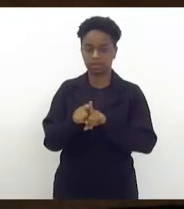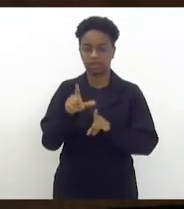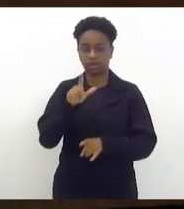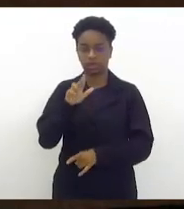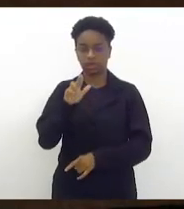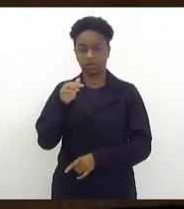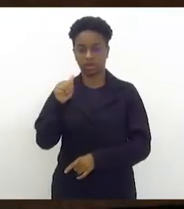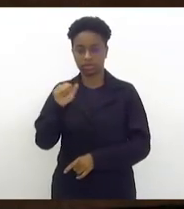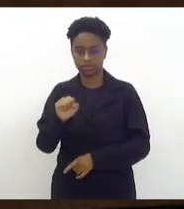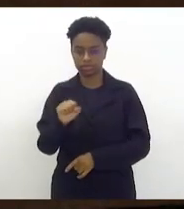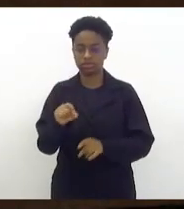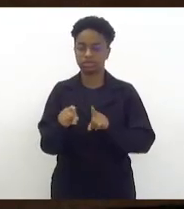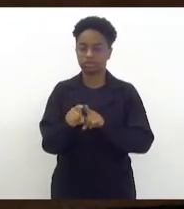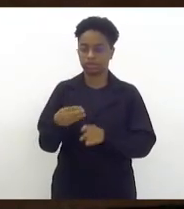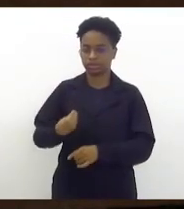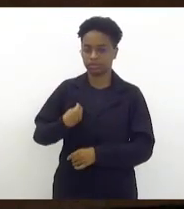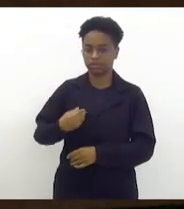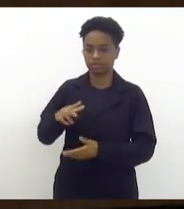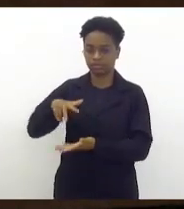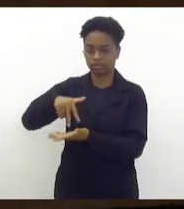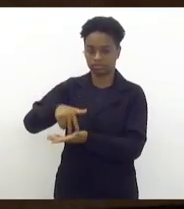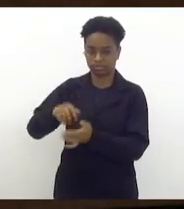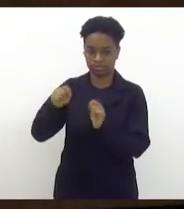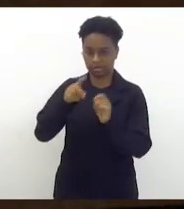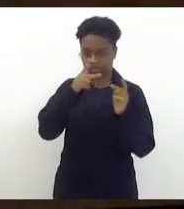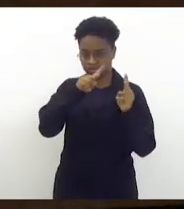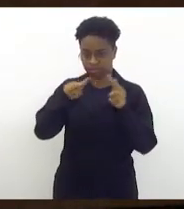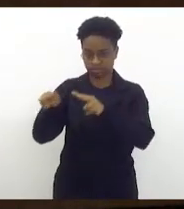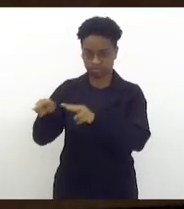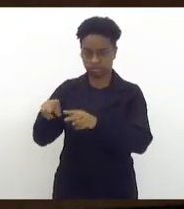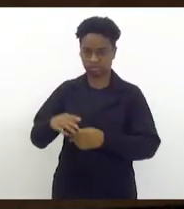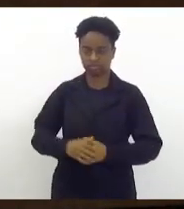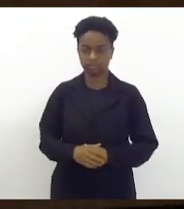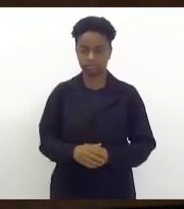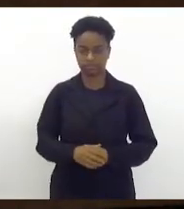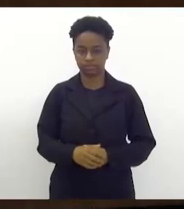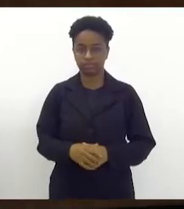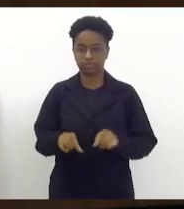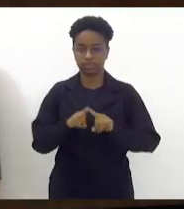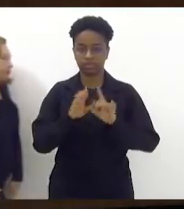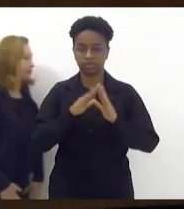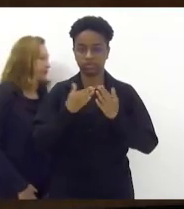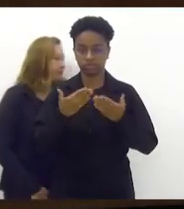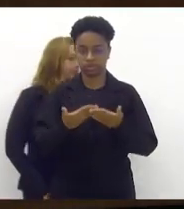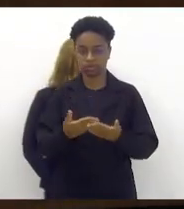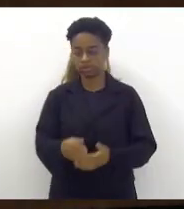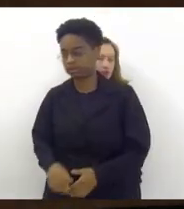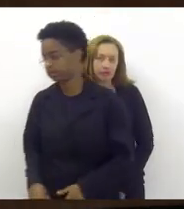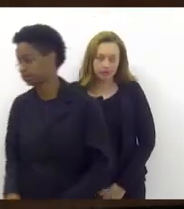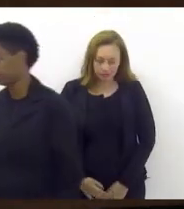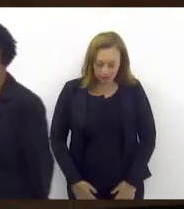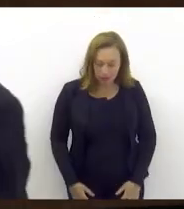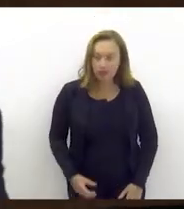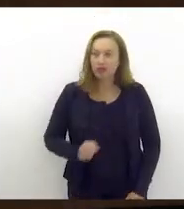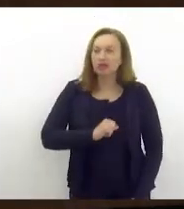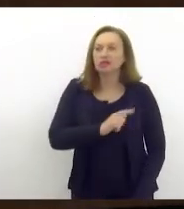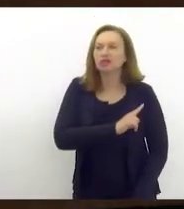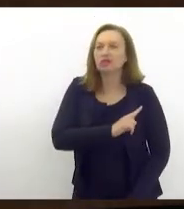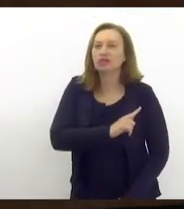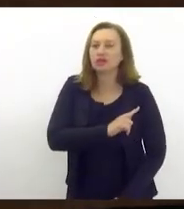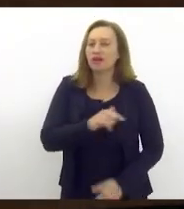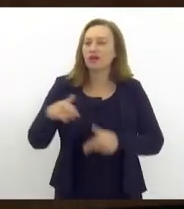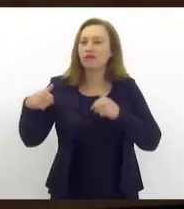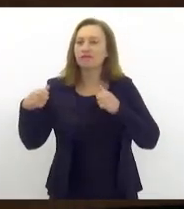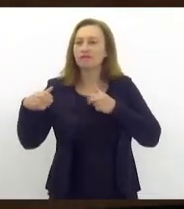Cunha, que está ali, levanta para todos poderem lhe ver, que é da Escola Calenance, lá em São Gonçalo,